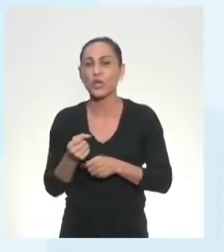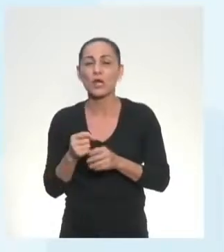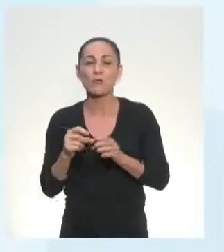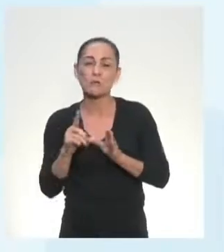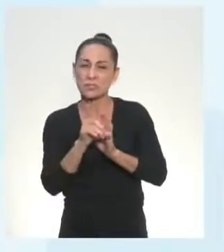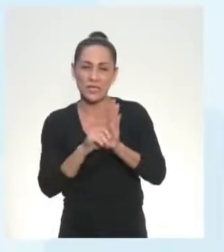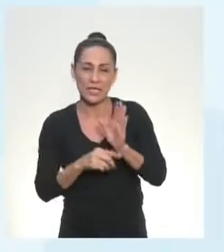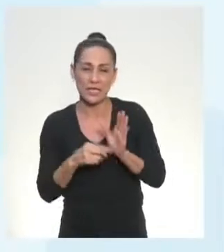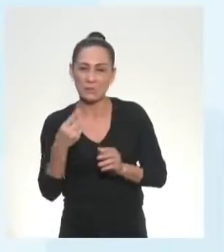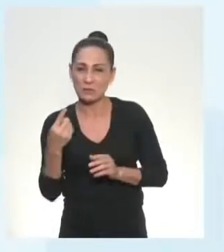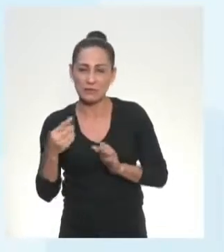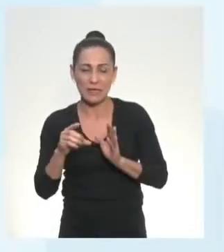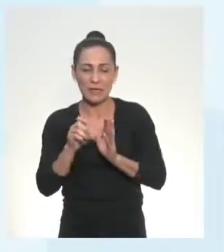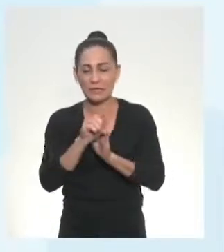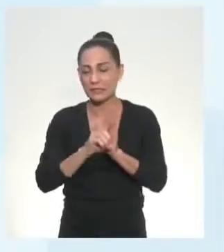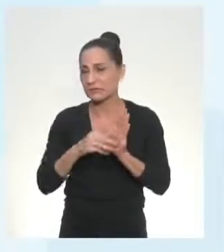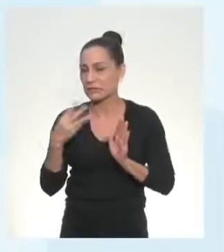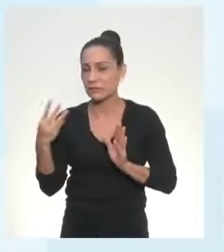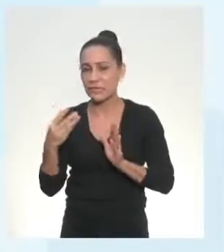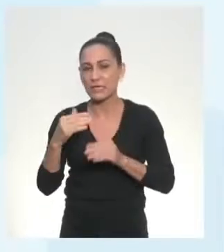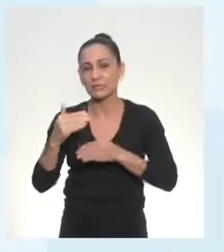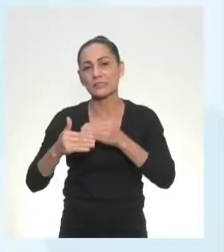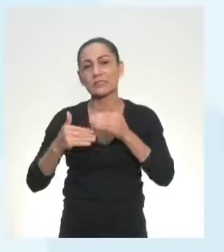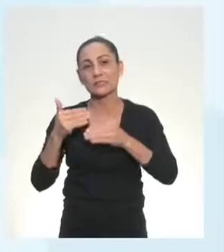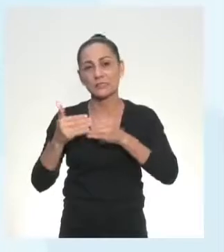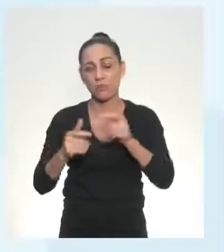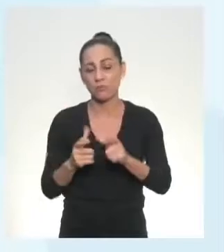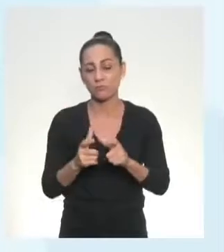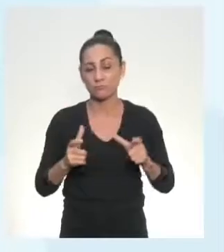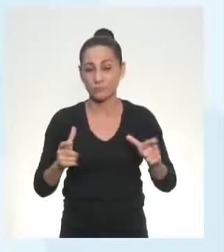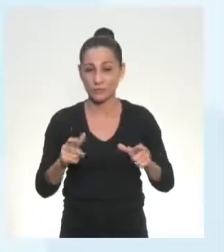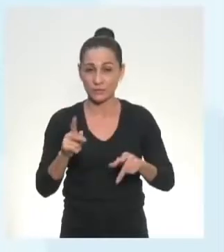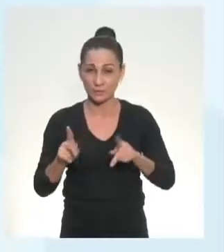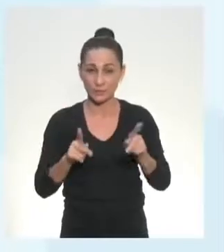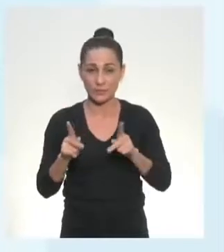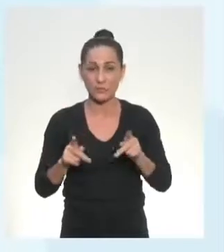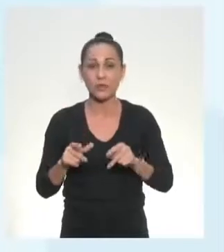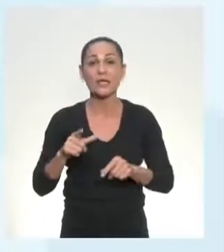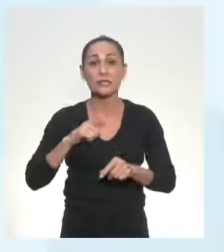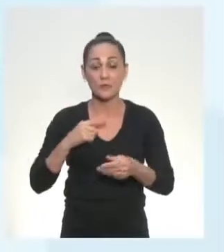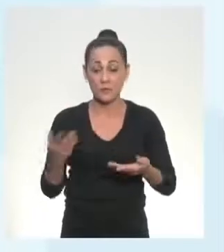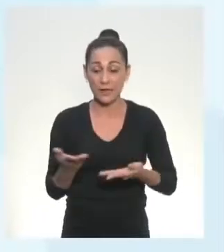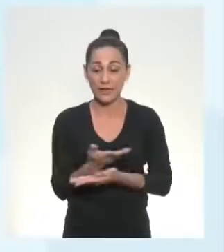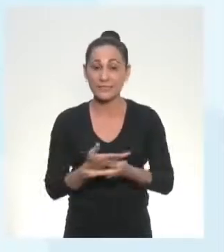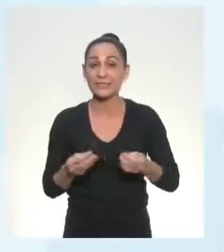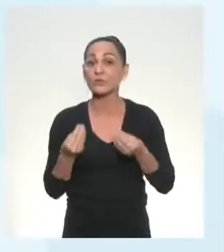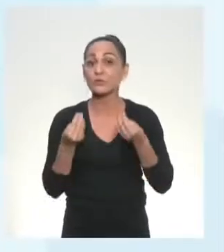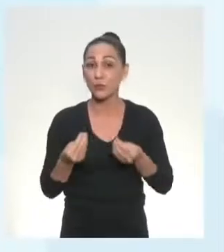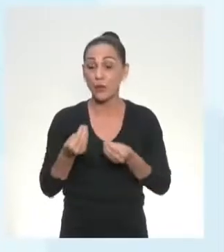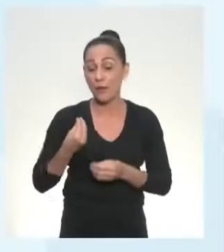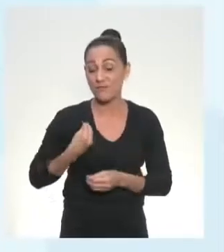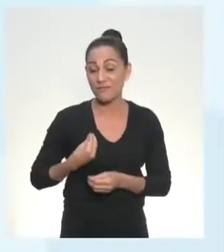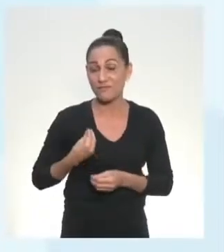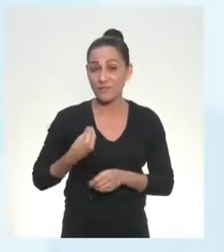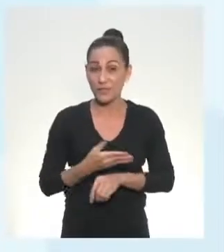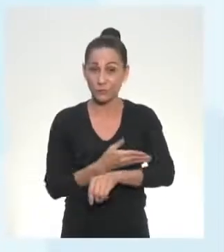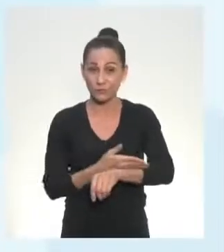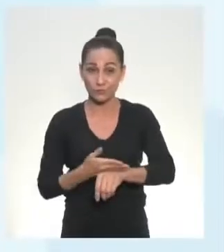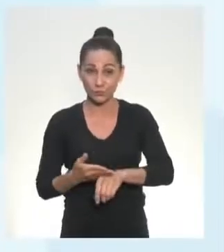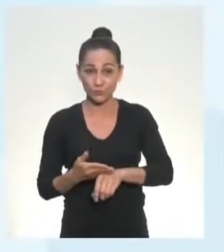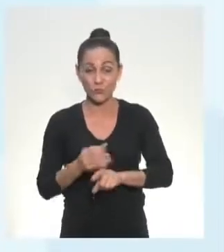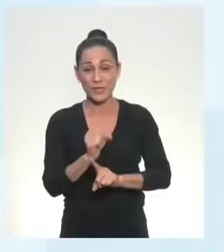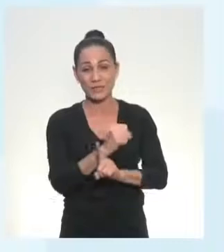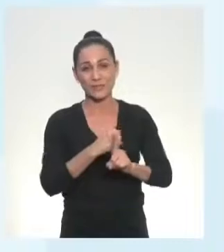décadas, 3 décadas. Então, logicamente, o aumento da população tem a ver muito com o modo de vida da